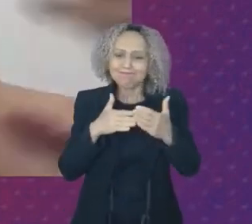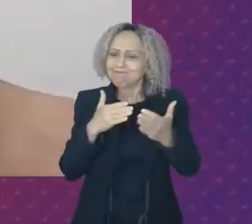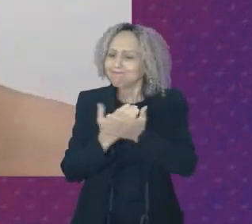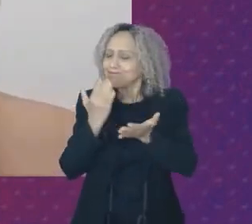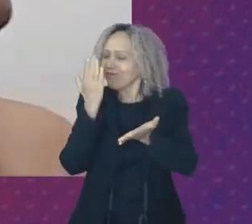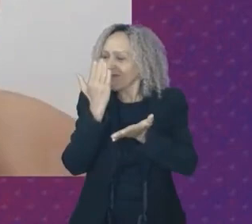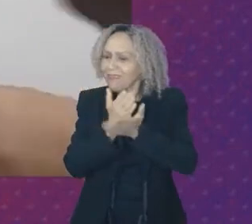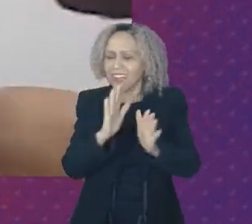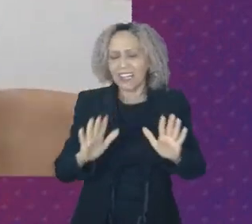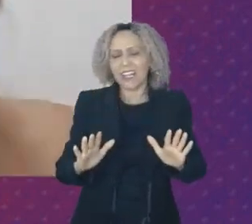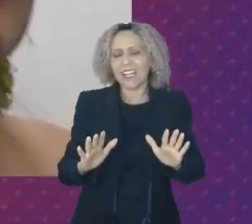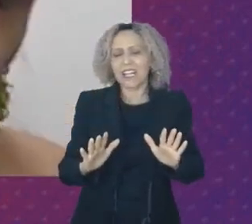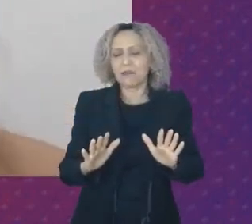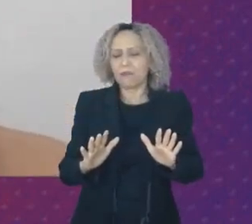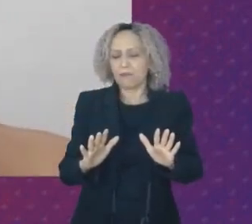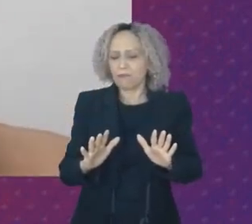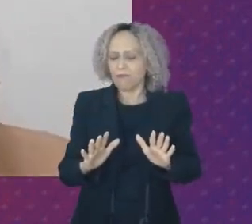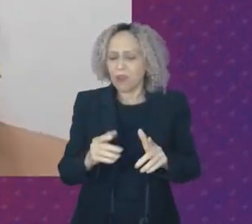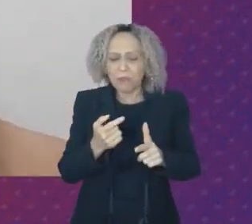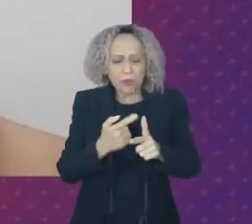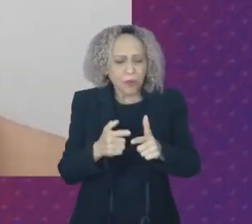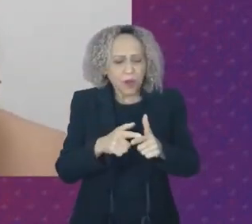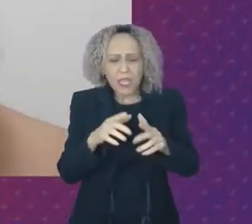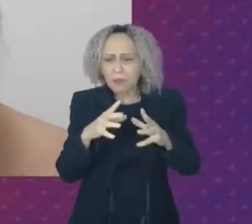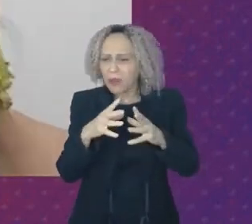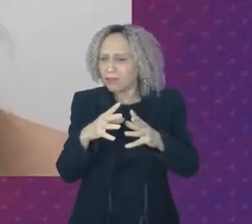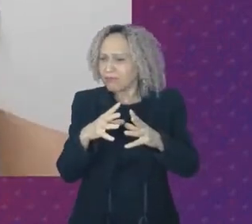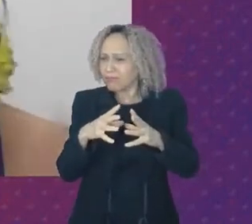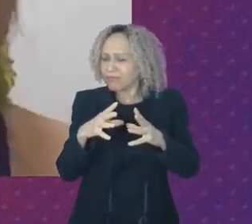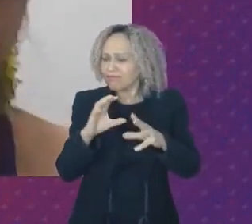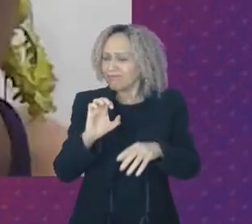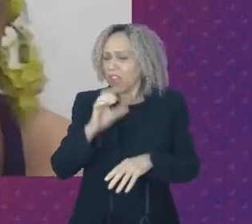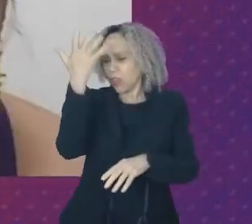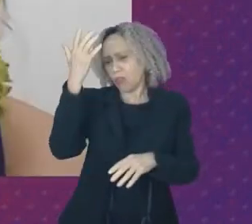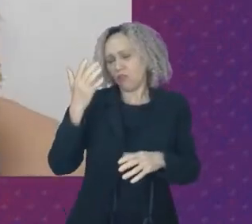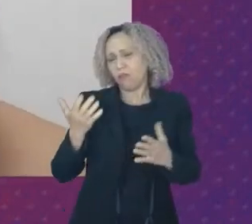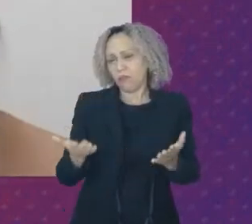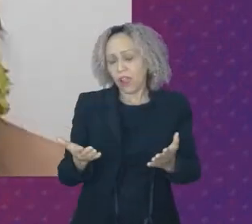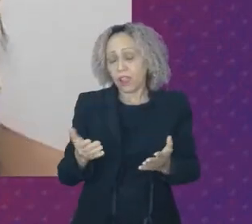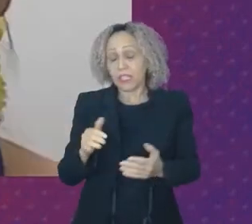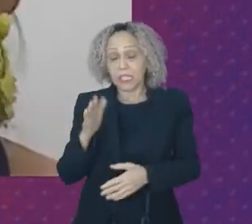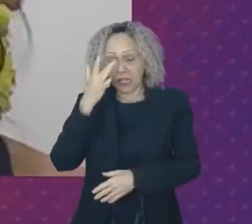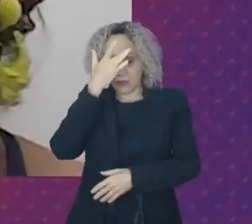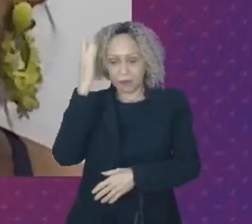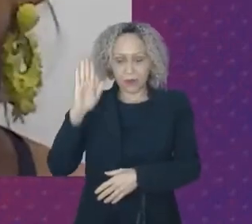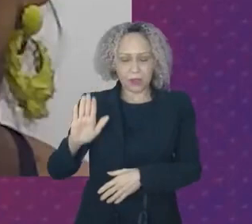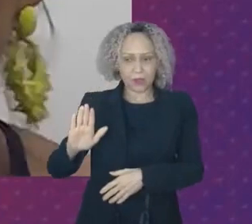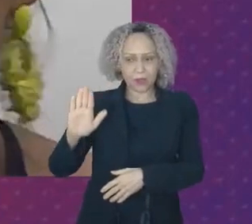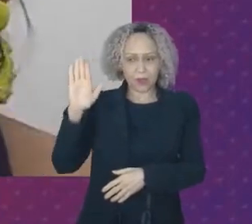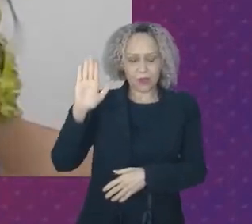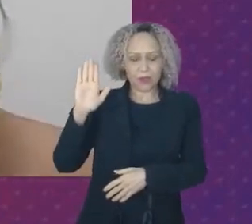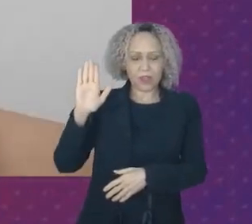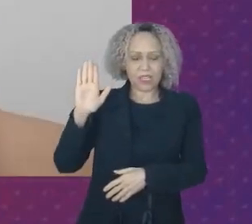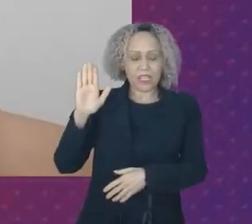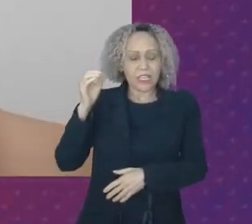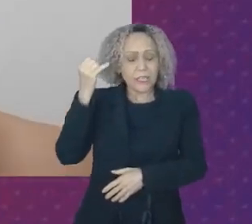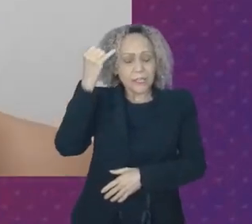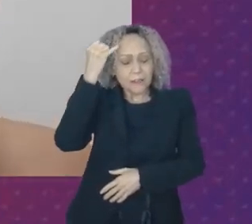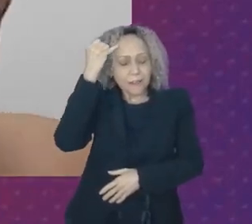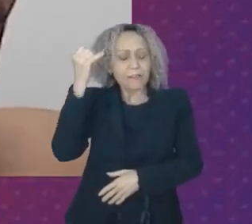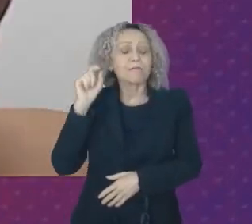ser feito, o que a gente pode criar de interessante para que isso seja resolvido, né? Você cria